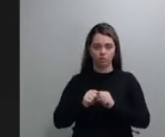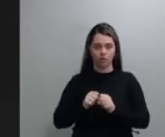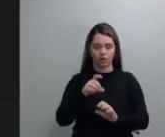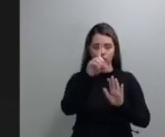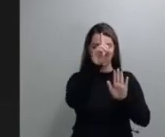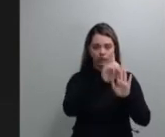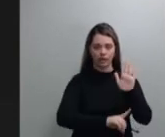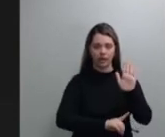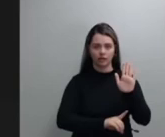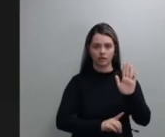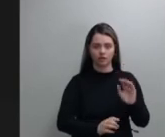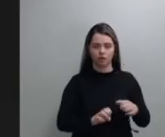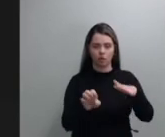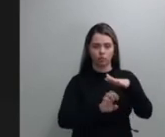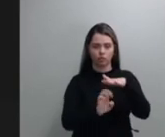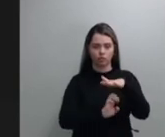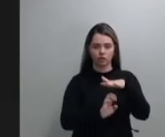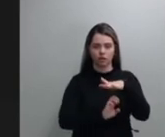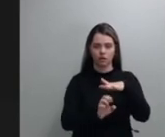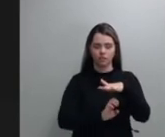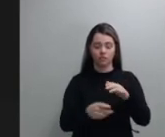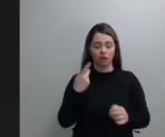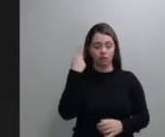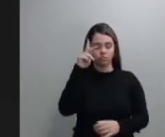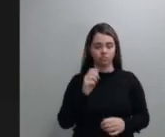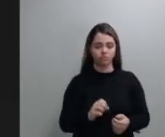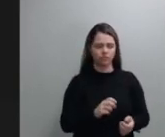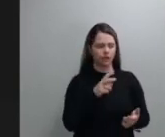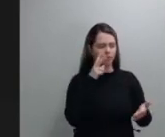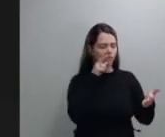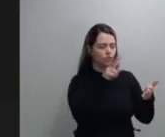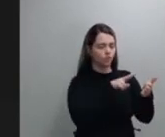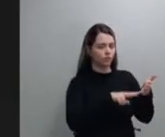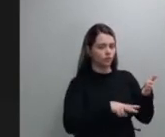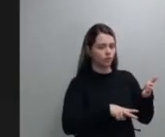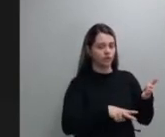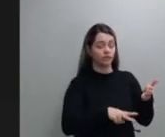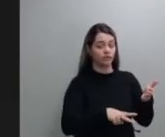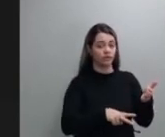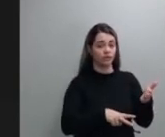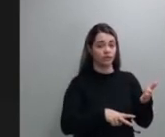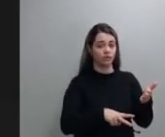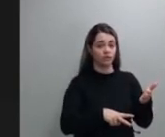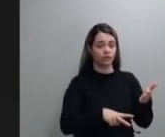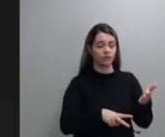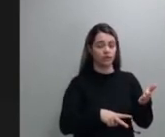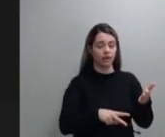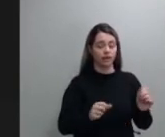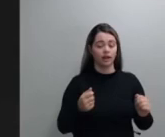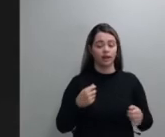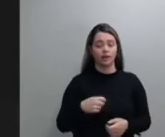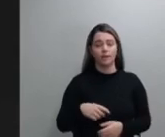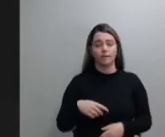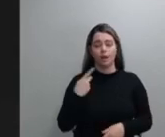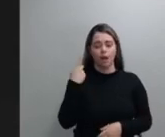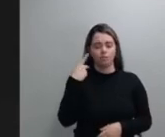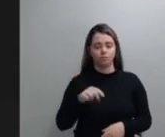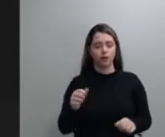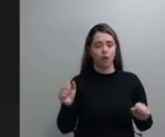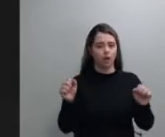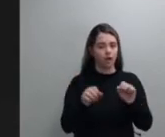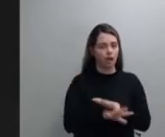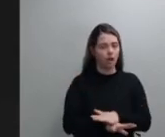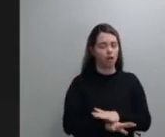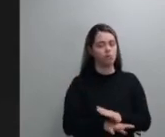empresa a nulidade do acordo por ferido pelo Tribunal de Justiça do Rio de Janeiro a fim de que sejam sanadas omissões e obstruidades apontadas em